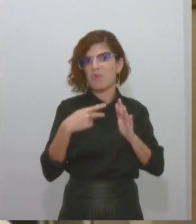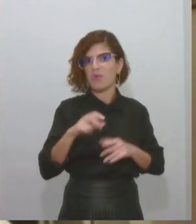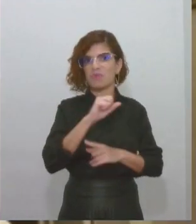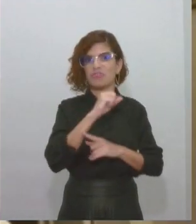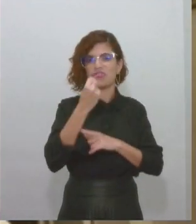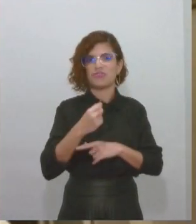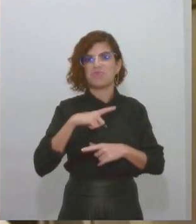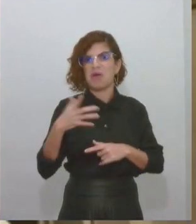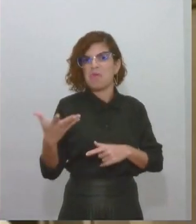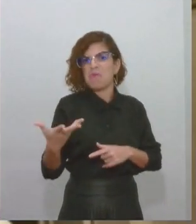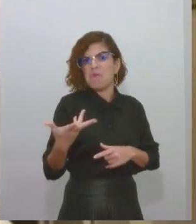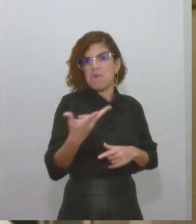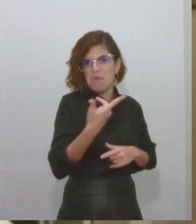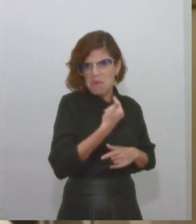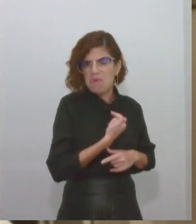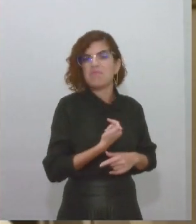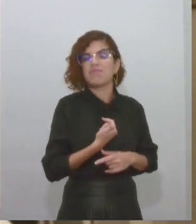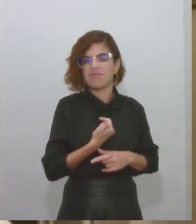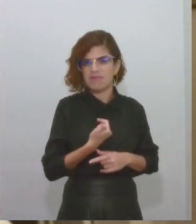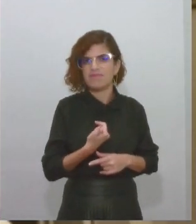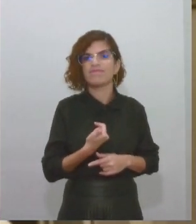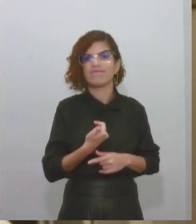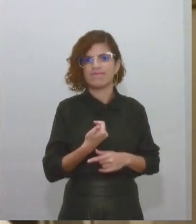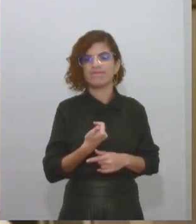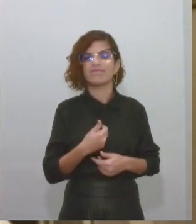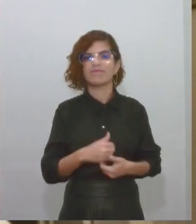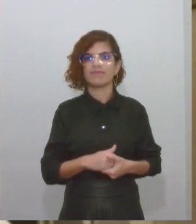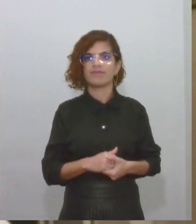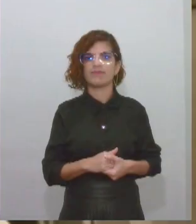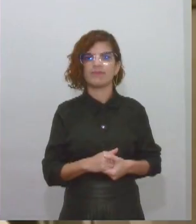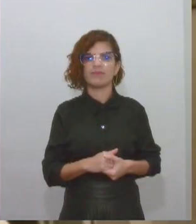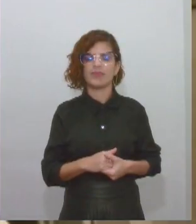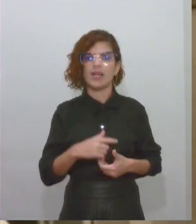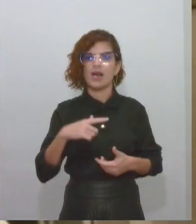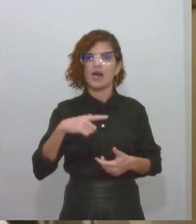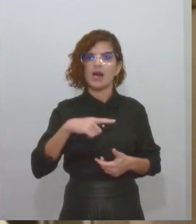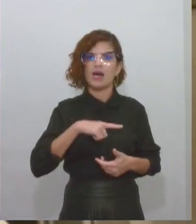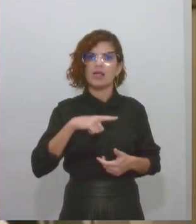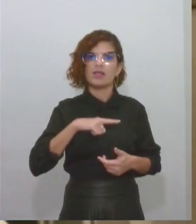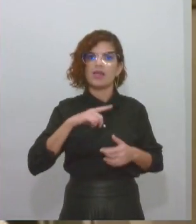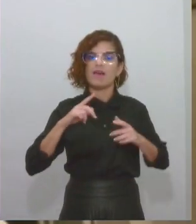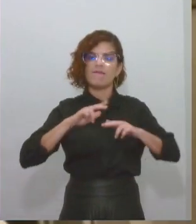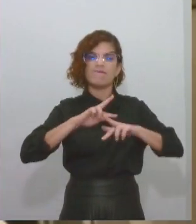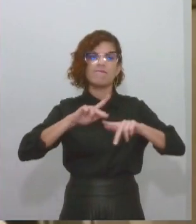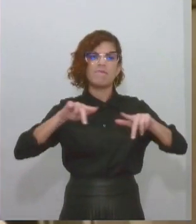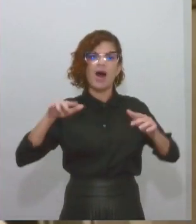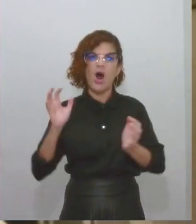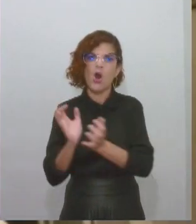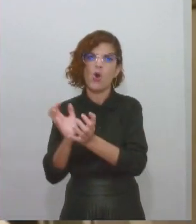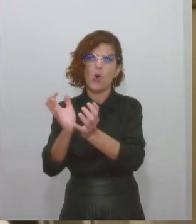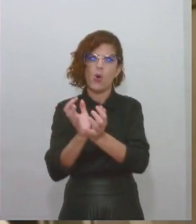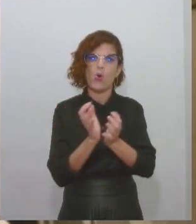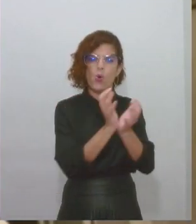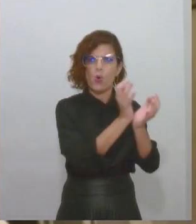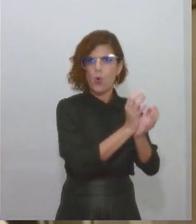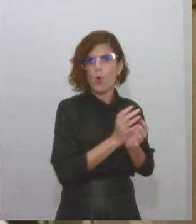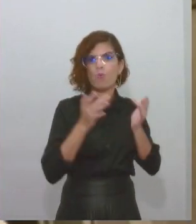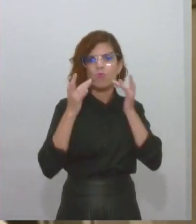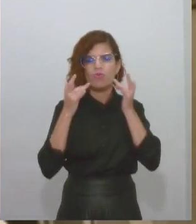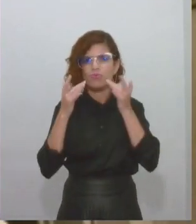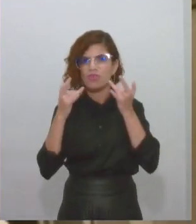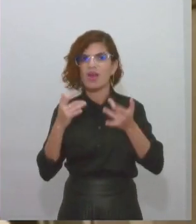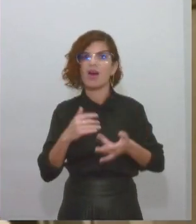imensurável, né? Tivemos aqui vários grupos de teatro, Atualona, Emboaça, Boca de Cena,